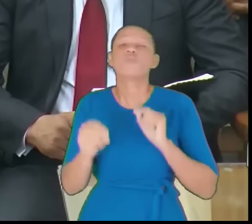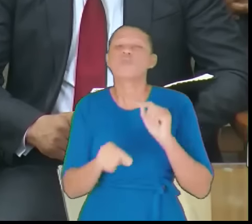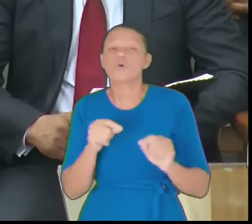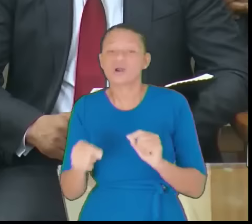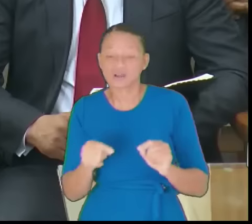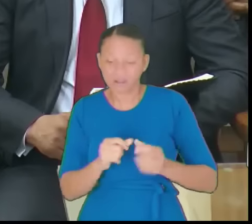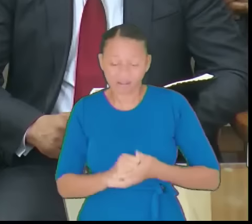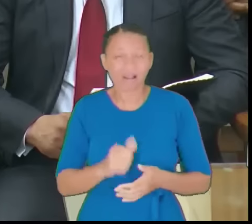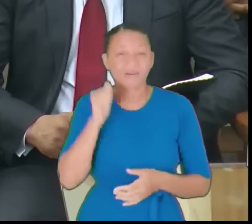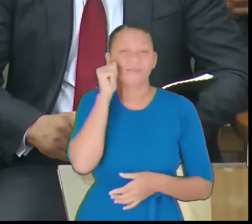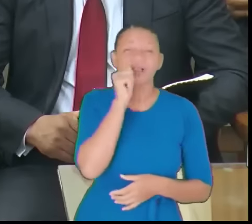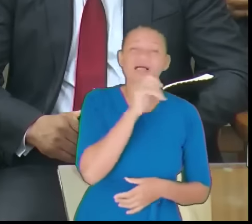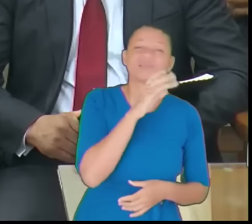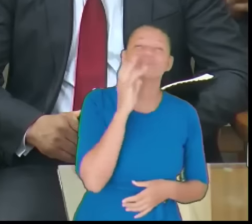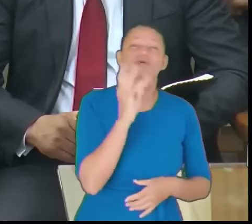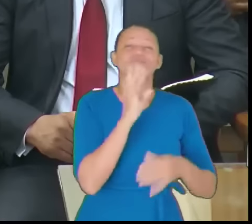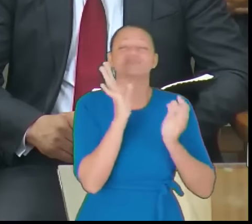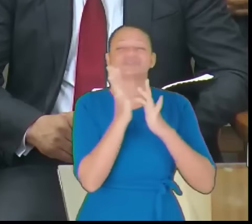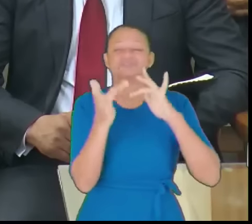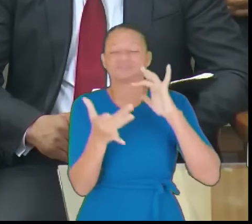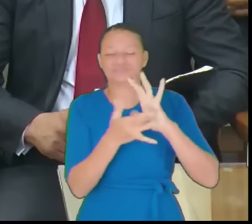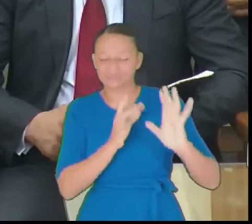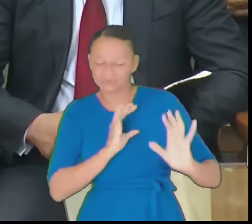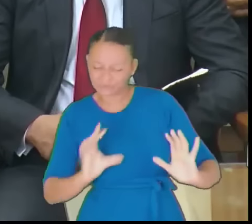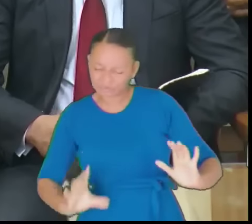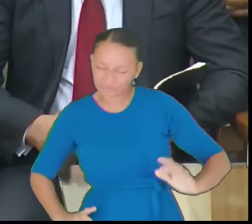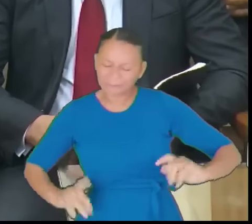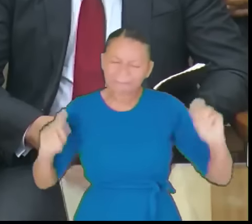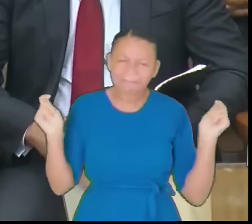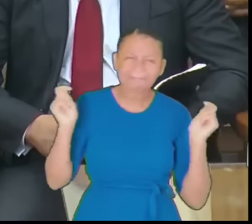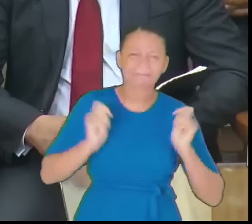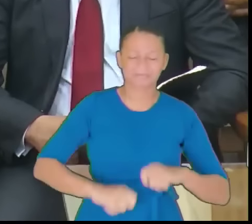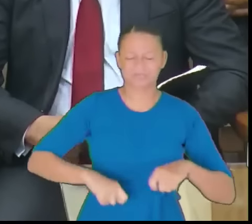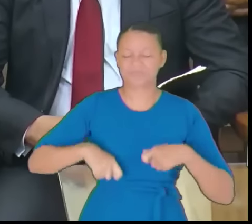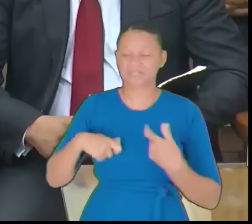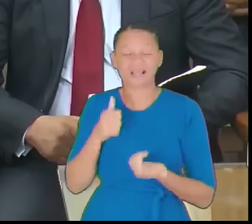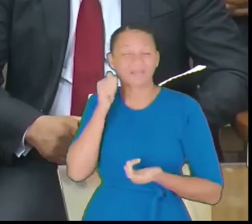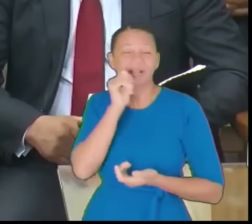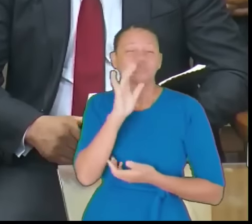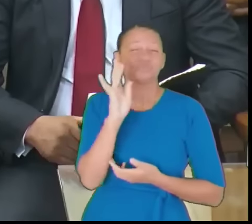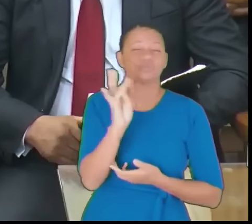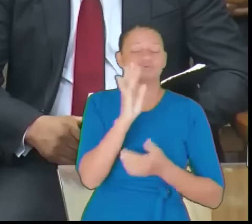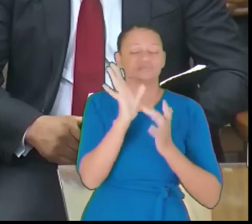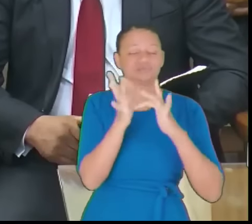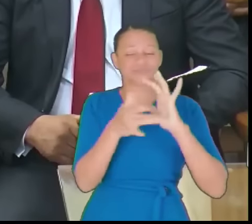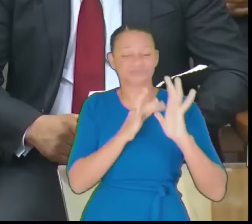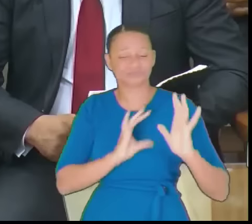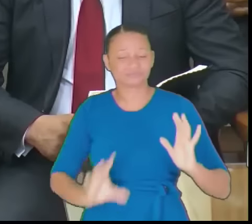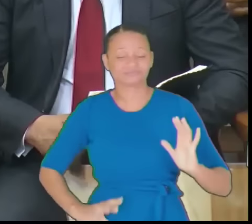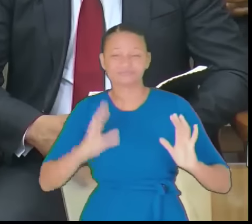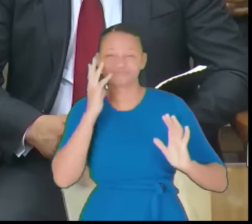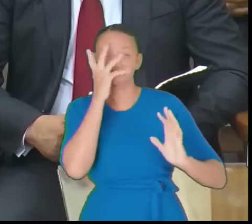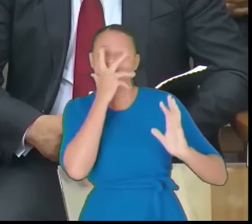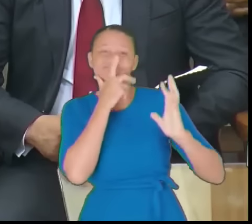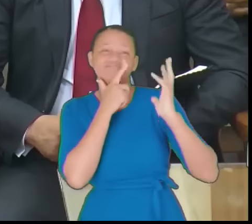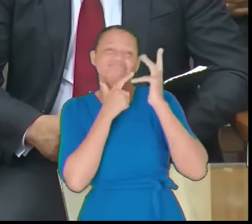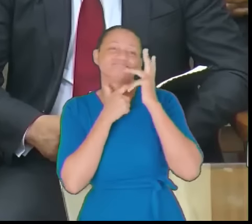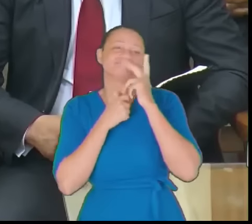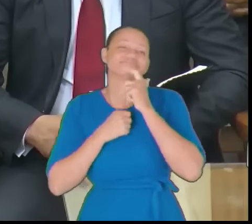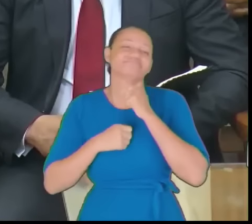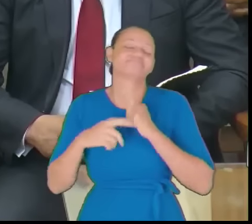Cristo fica bela? Quando é? Qual a possibilidade da noiva de Cristo ficar bela? Quando ela é o quê, meus amados irmãos? Quando ela